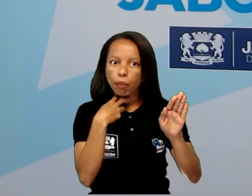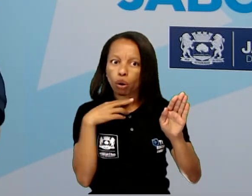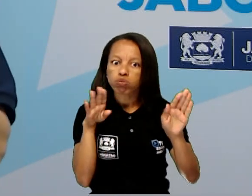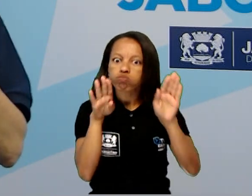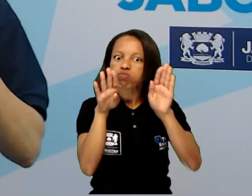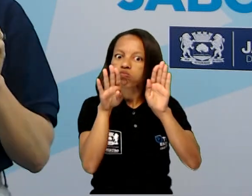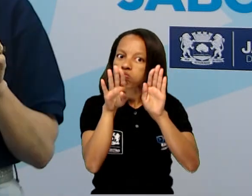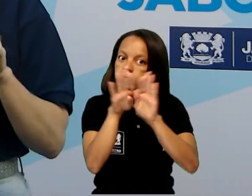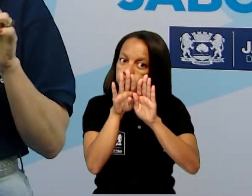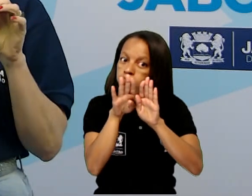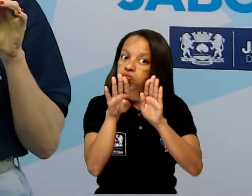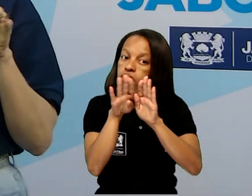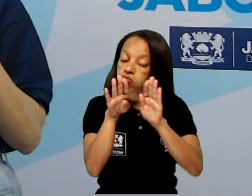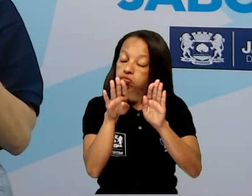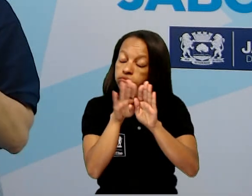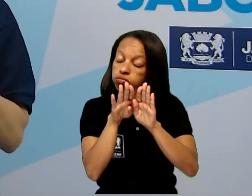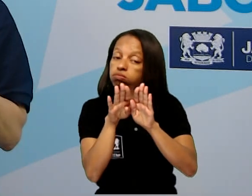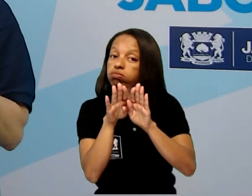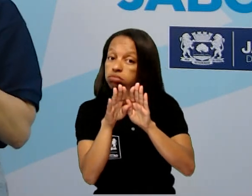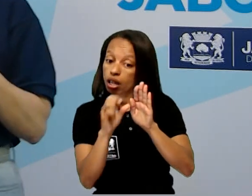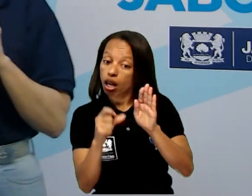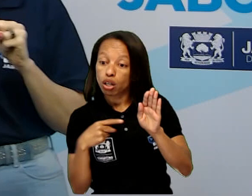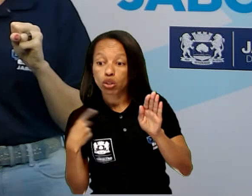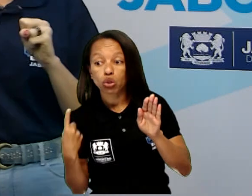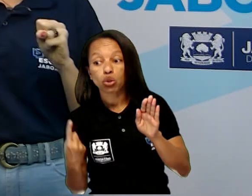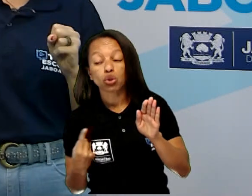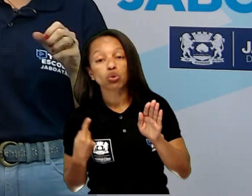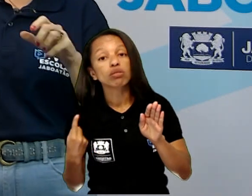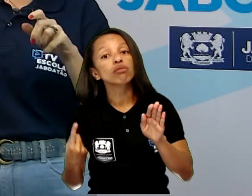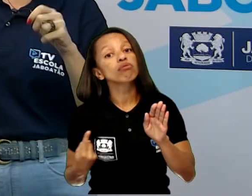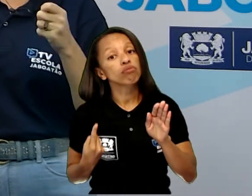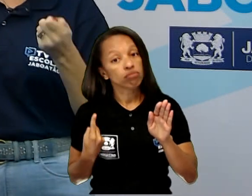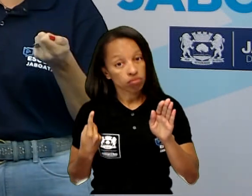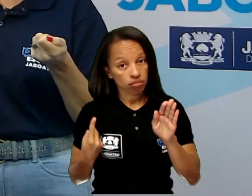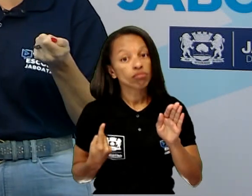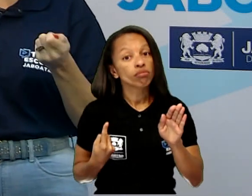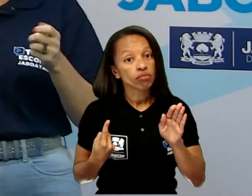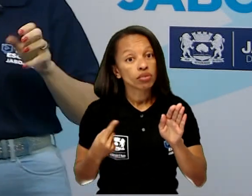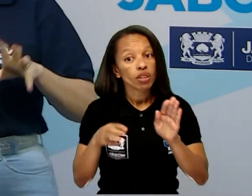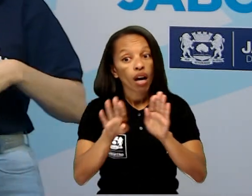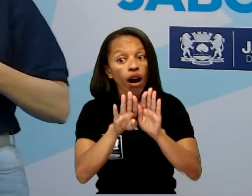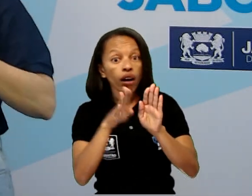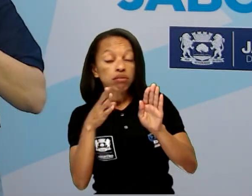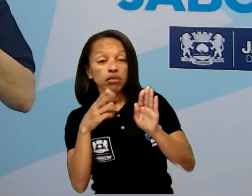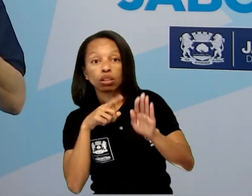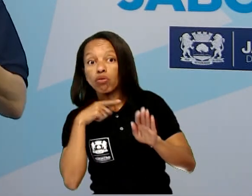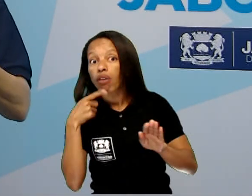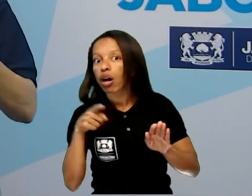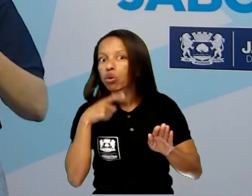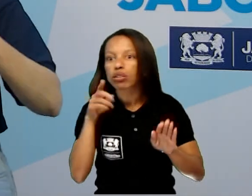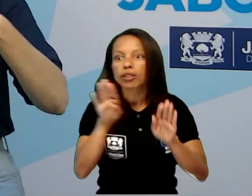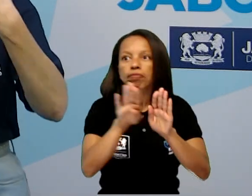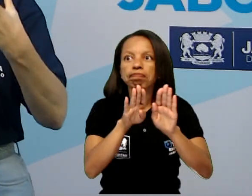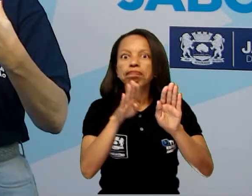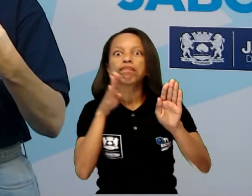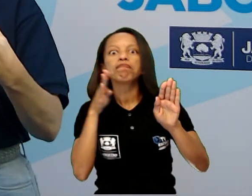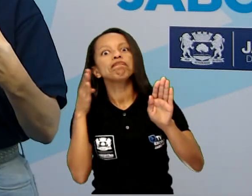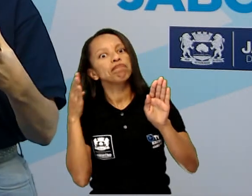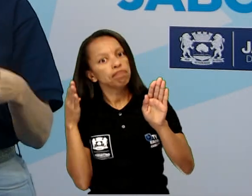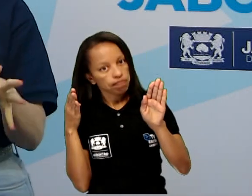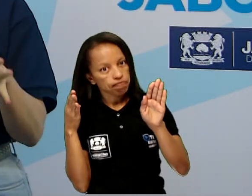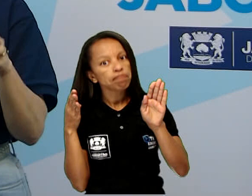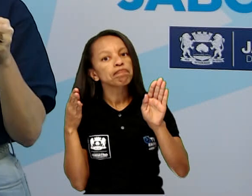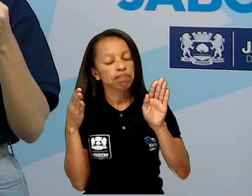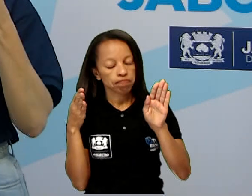sentir inseguro, porque mamãe e papai não estão por ali, e você não ter como abrir. Não é aquela ansiedade, aquela vontade de sair